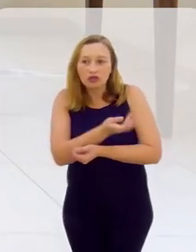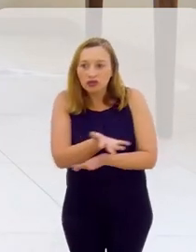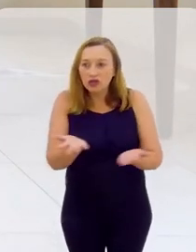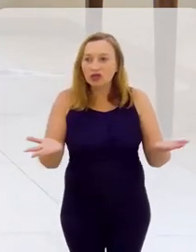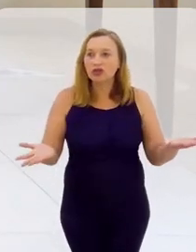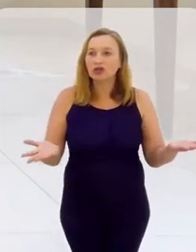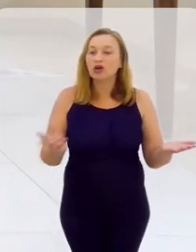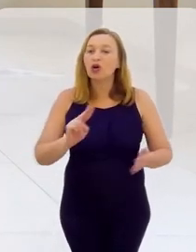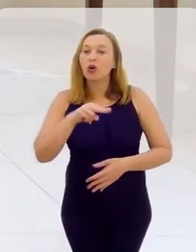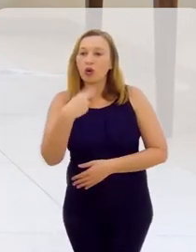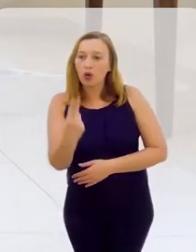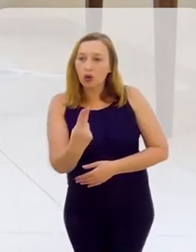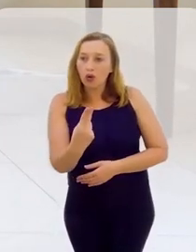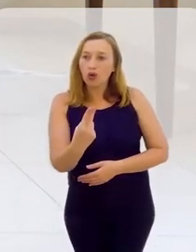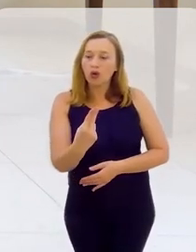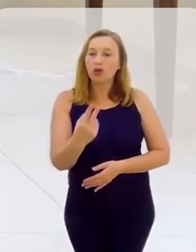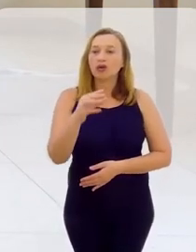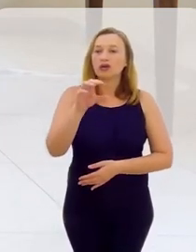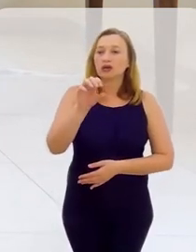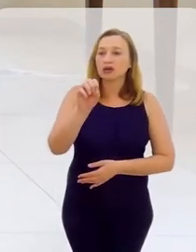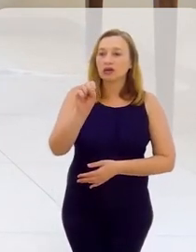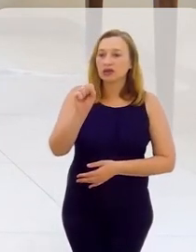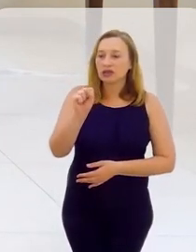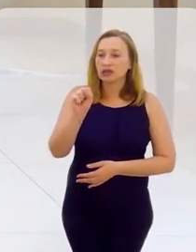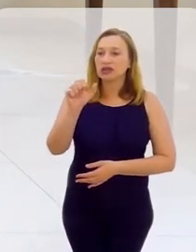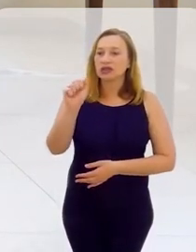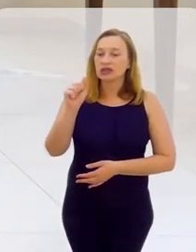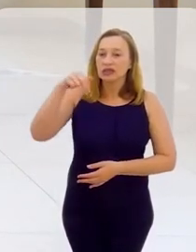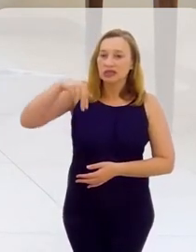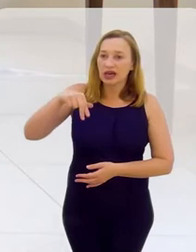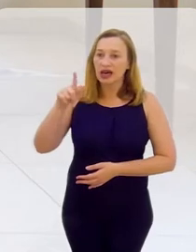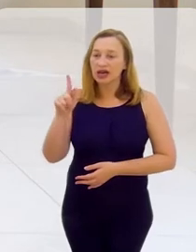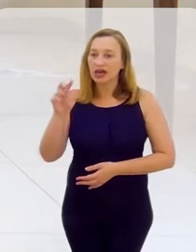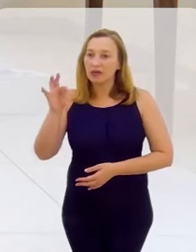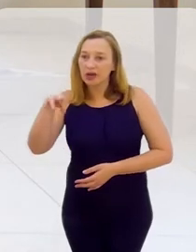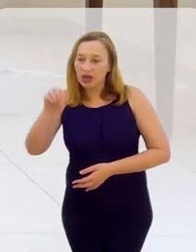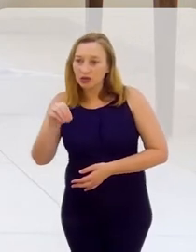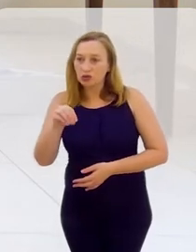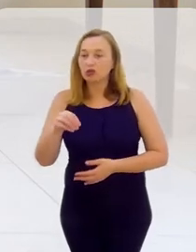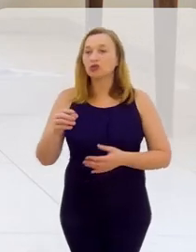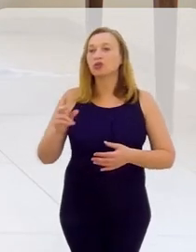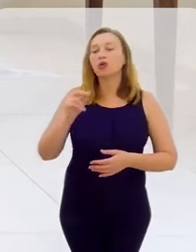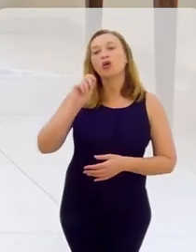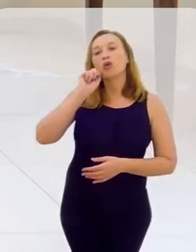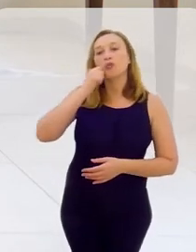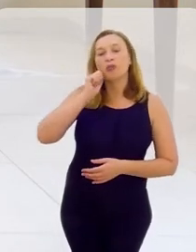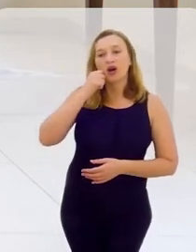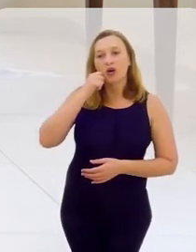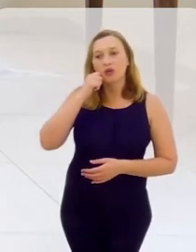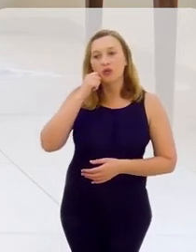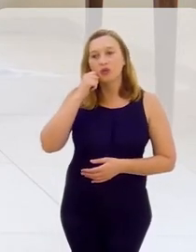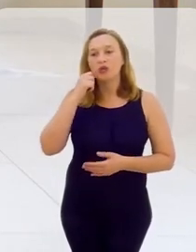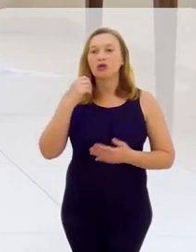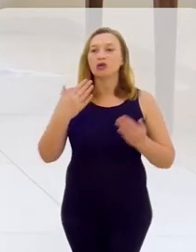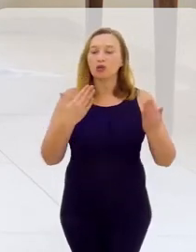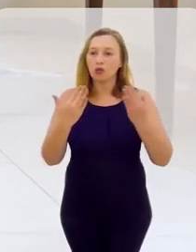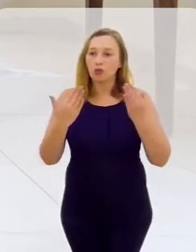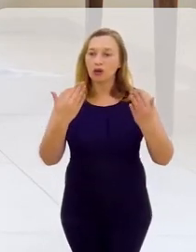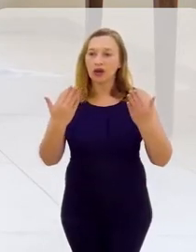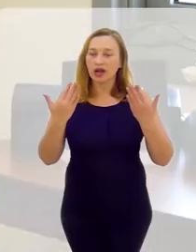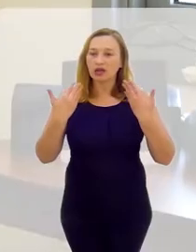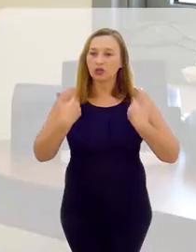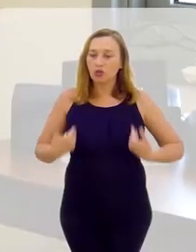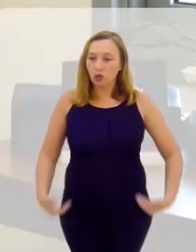o sacramento, onde nós ali temos a administração de pão e água, simbolizando o corpo e o sangue de